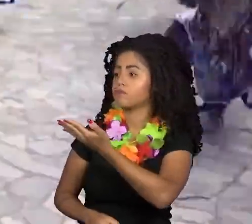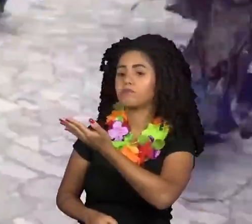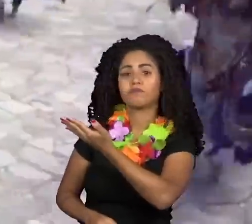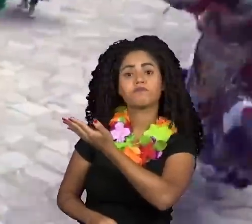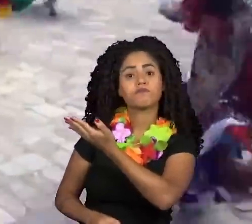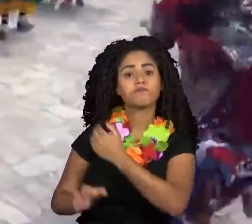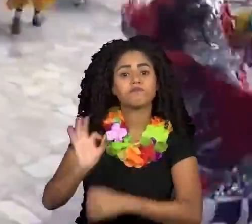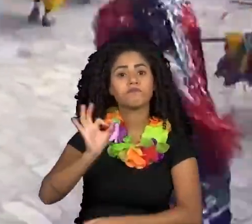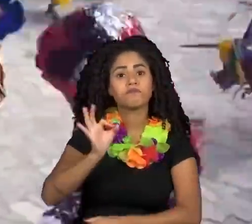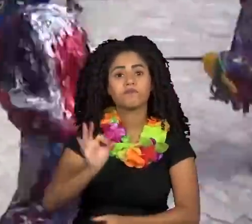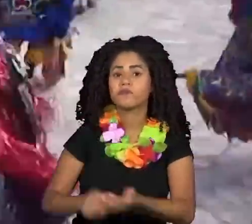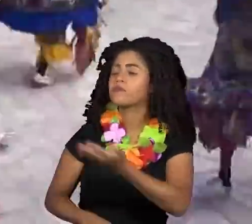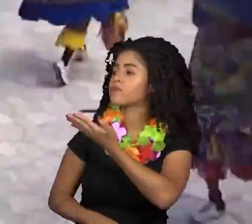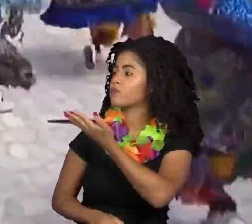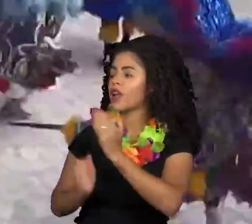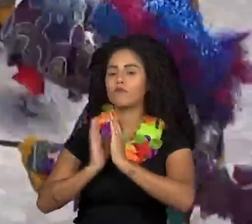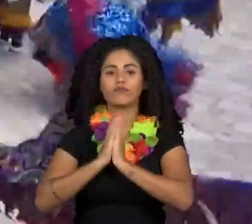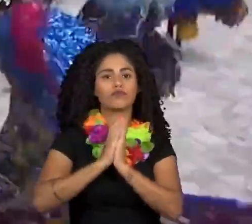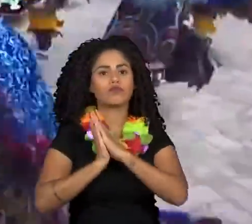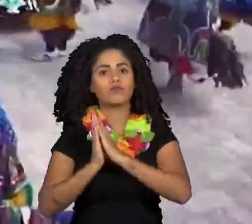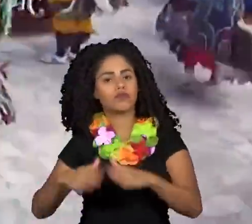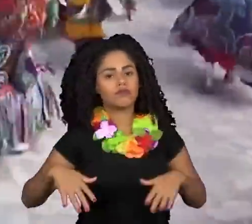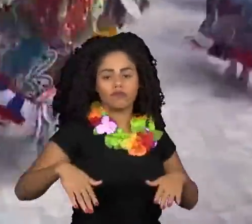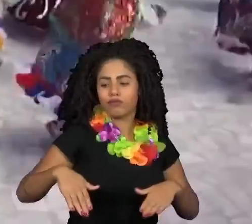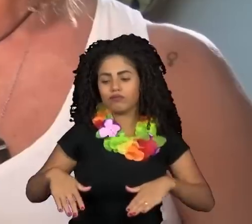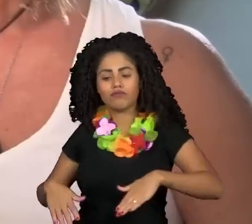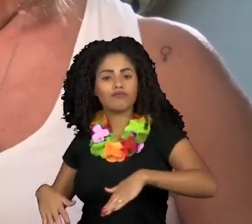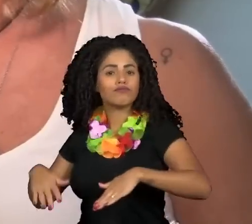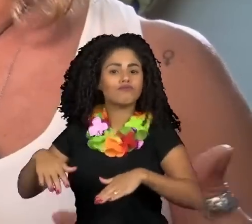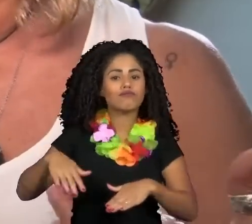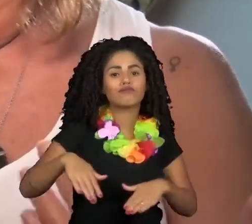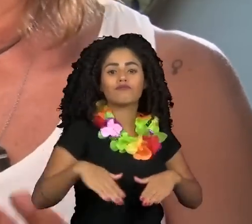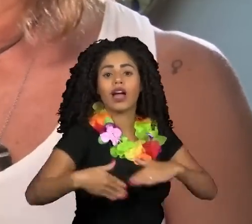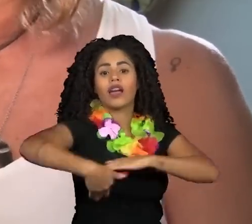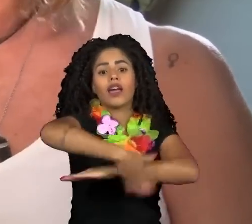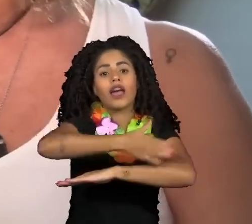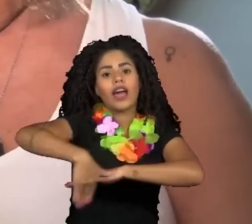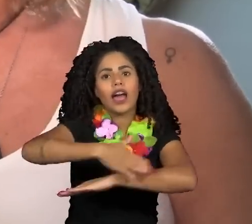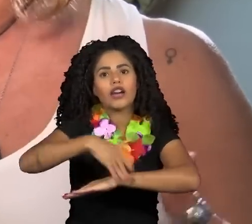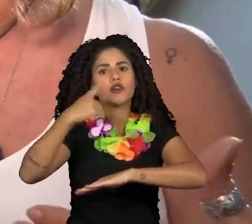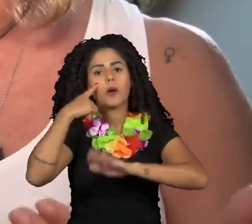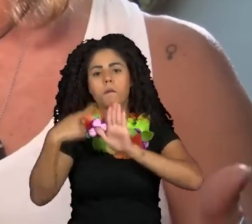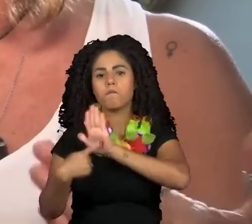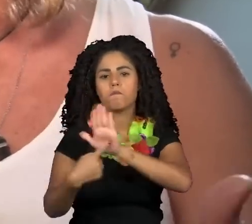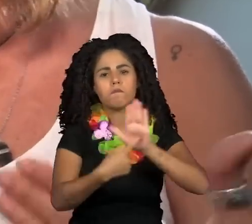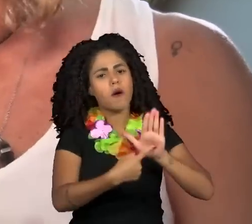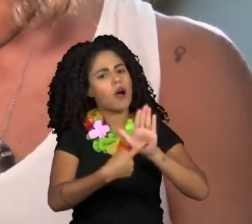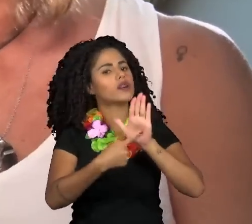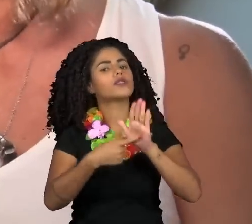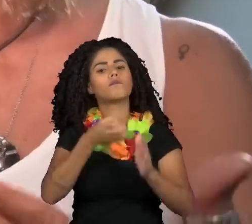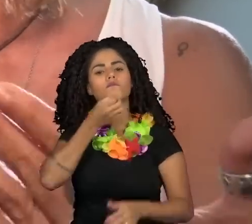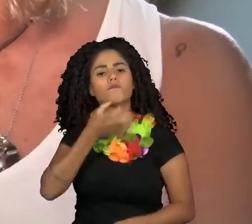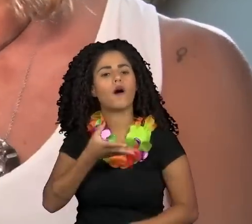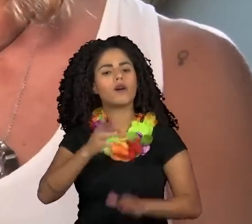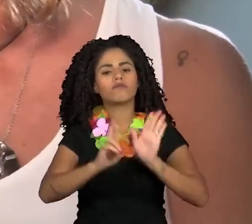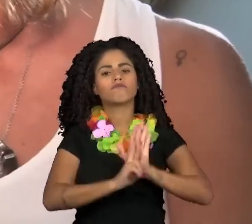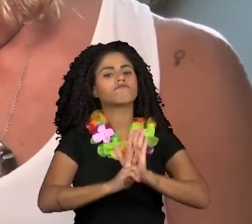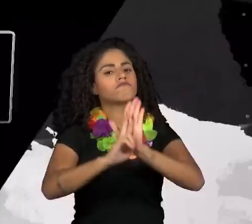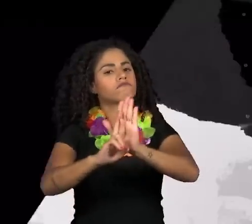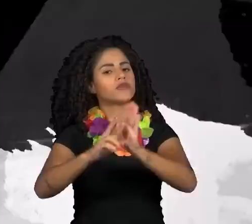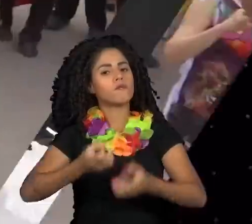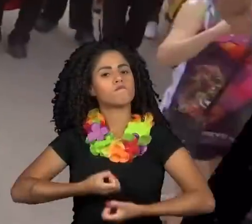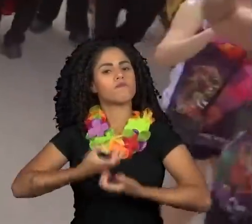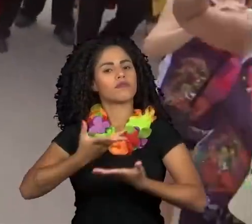disse, maracatus de nação, que também chegam às ruas com a sua dolência, com a sua solene